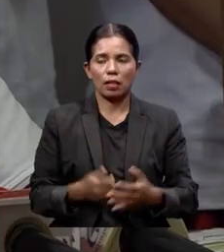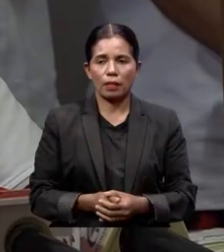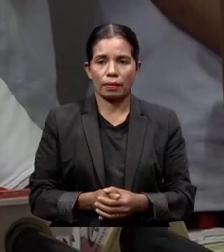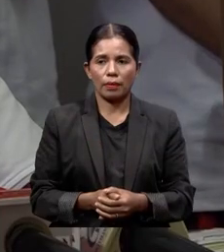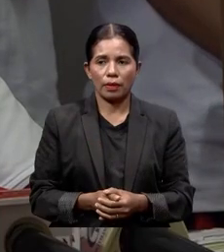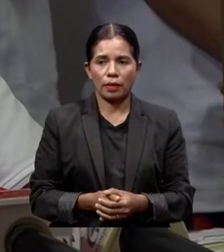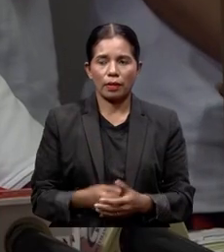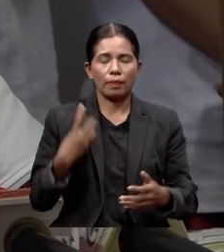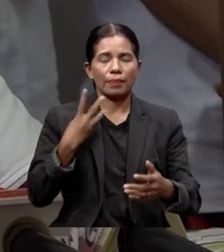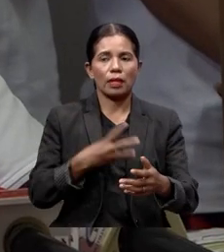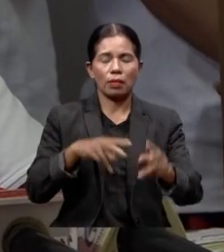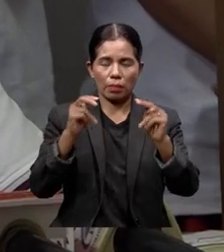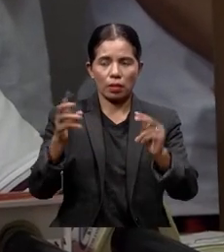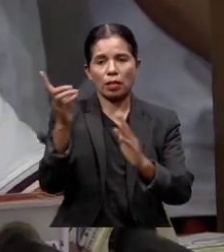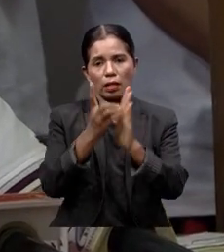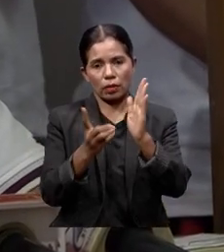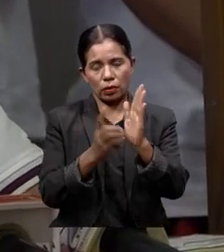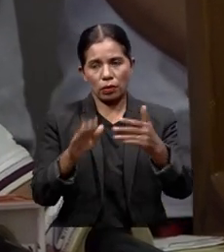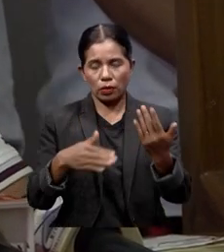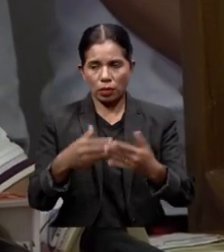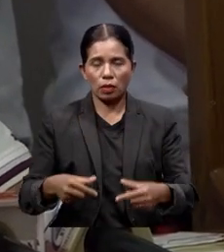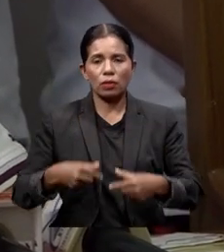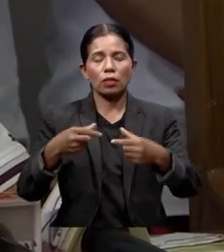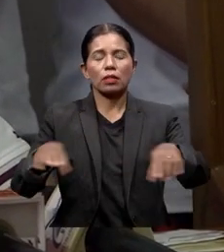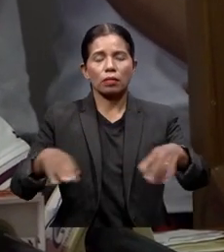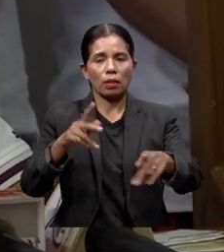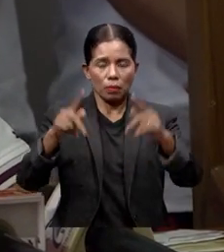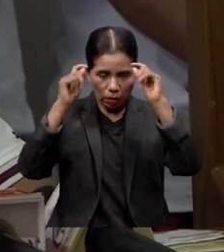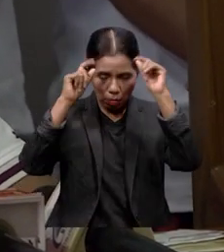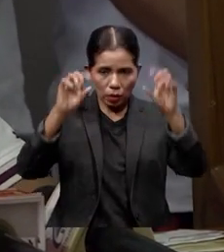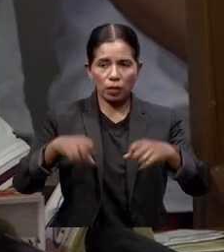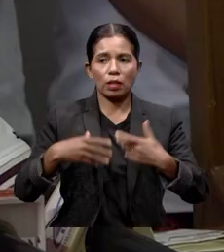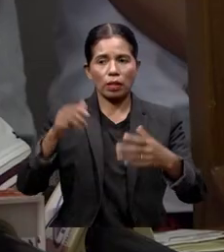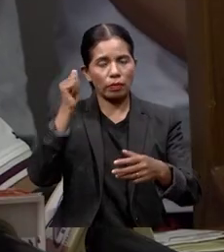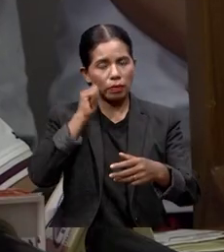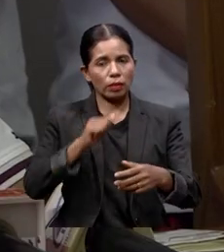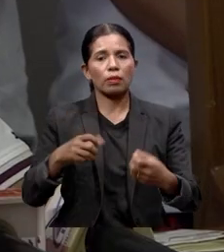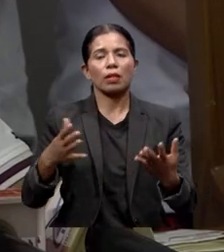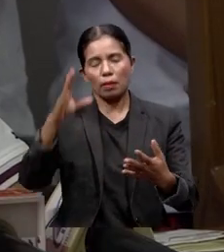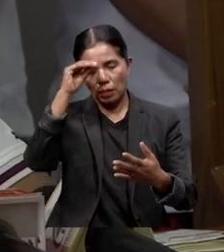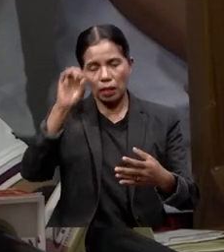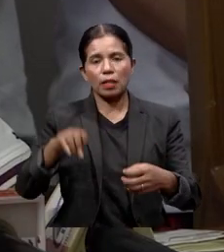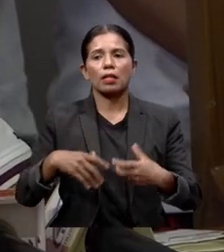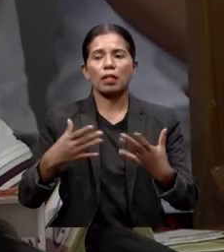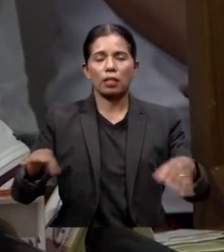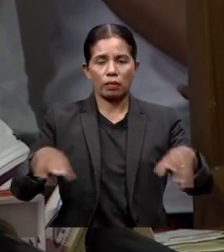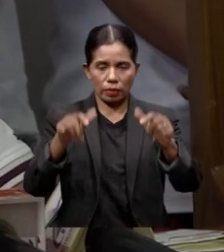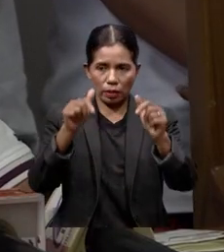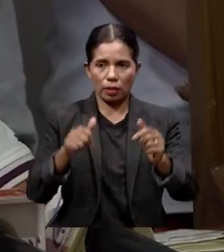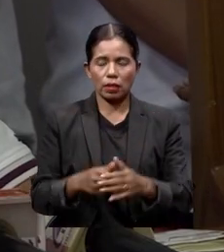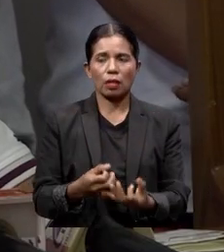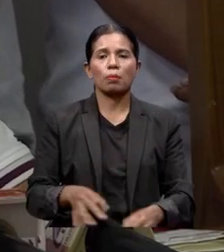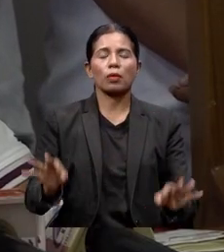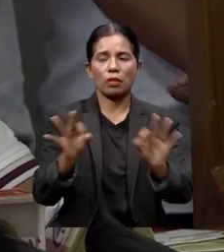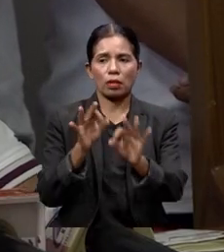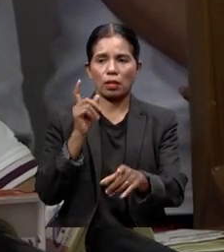Hira e tal precisa dar o serné. Não mas for serviço para Timor-Oang Hira, Mana Hira, Feto Hira, estrangeiro Hira, serviço né, e não é importante